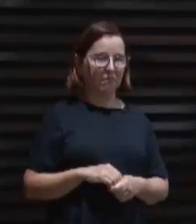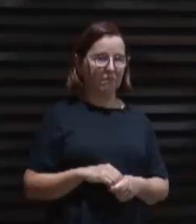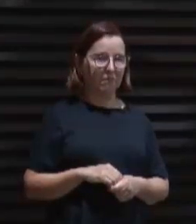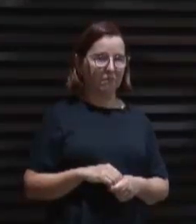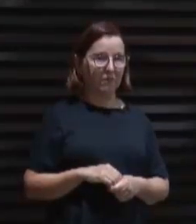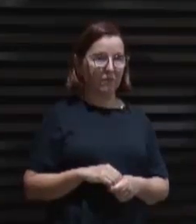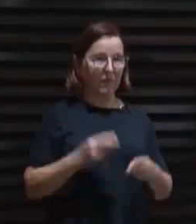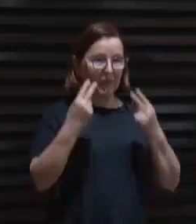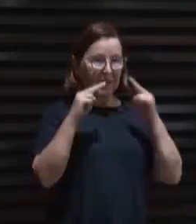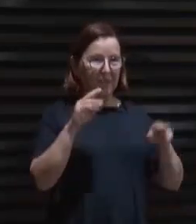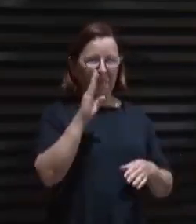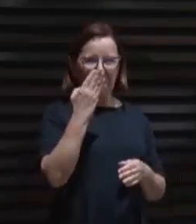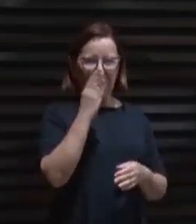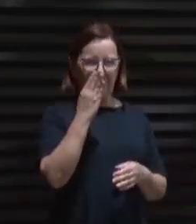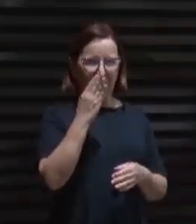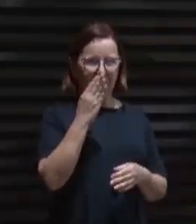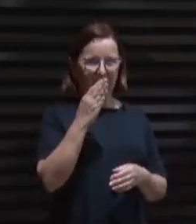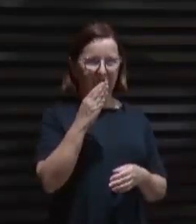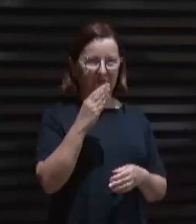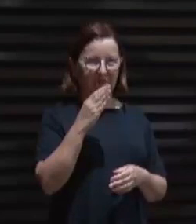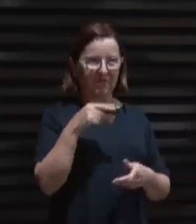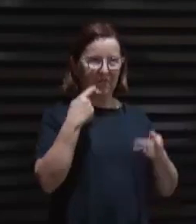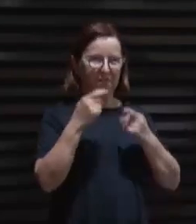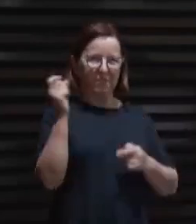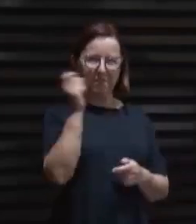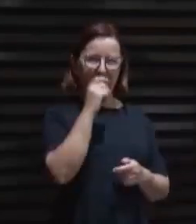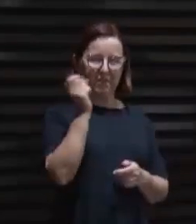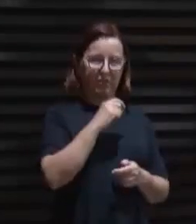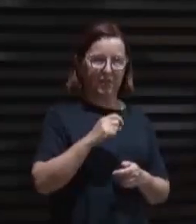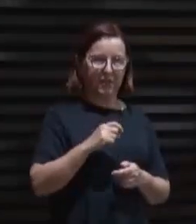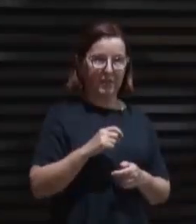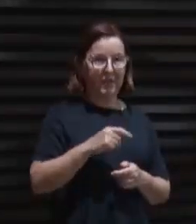Testemunha falsa, o que profere mentiras